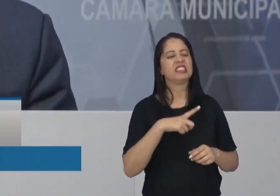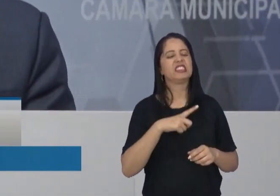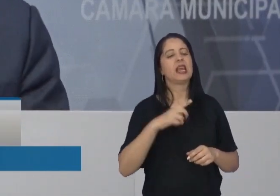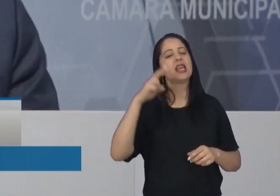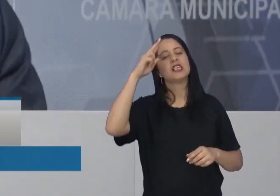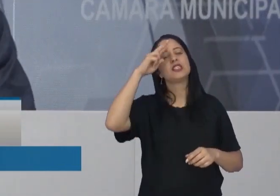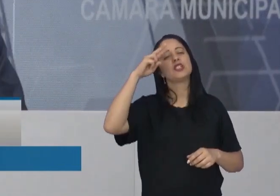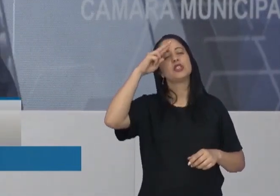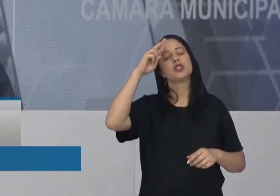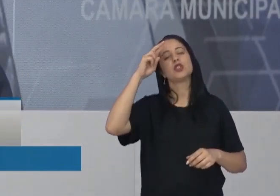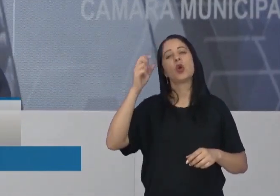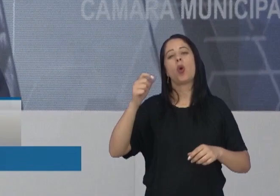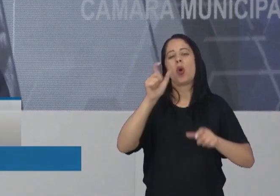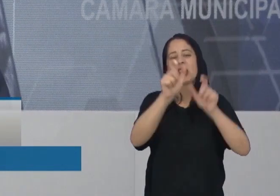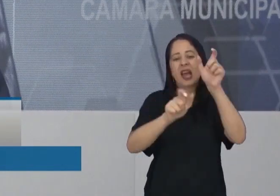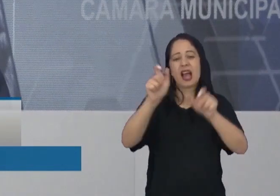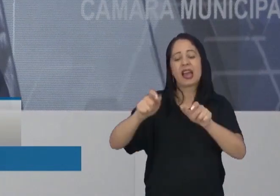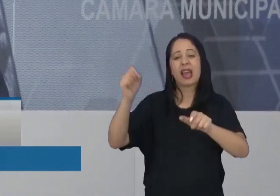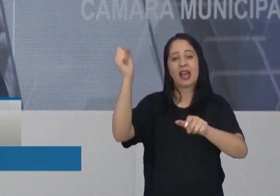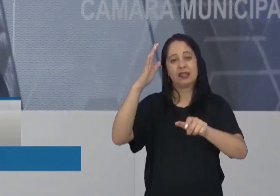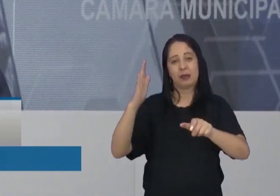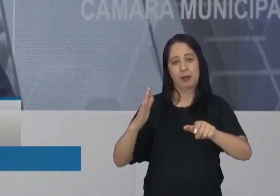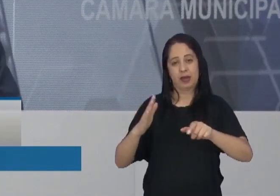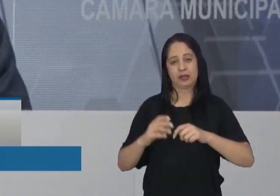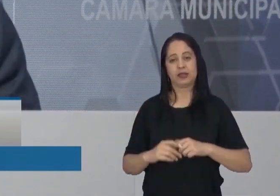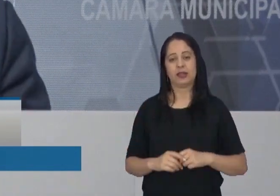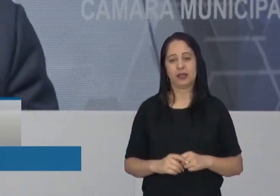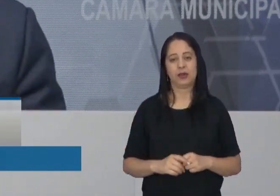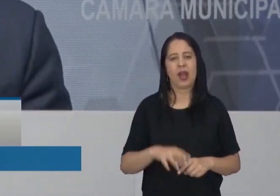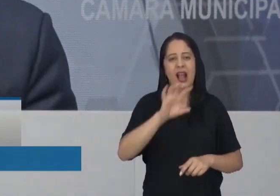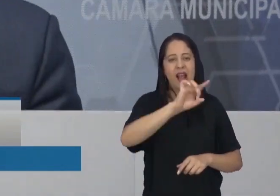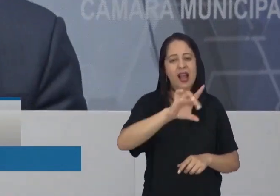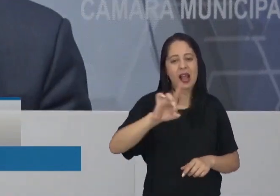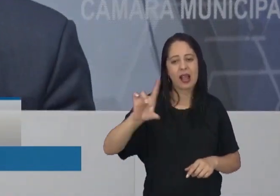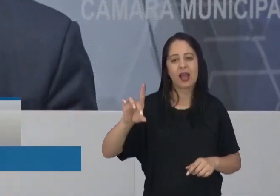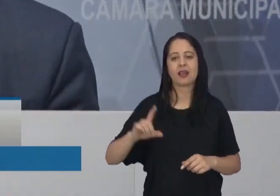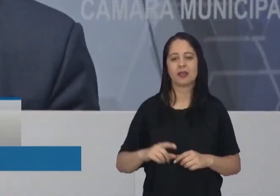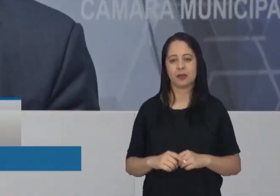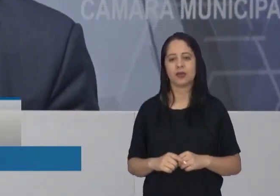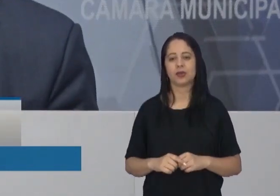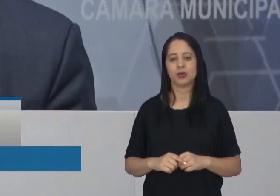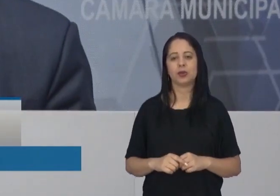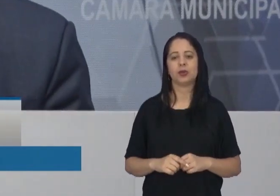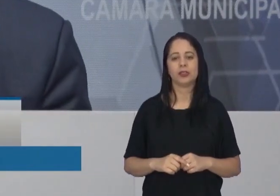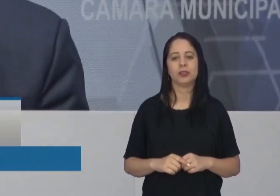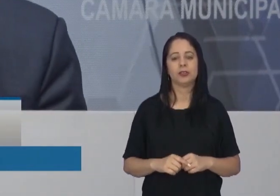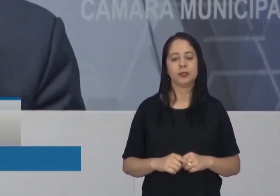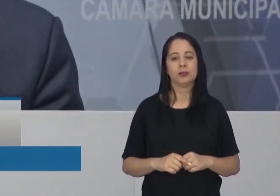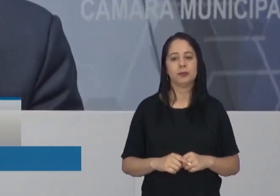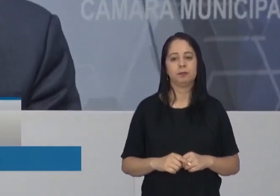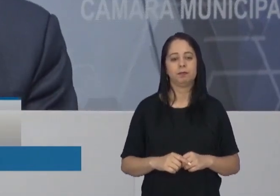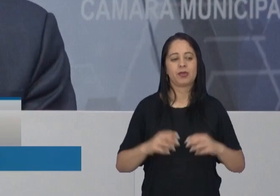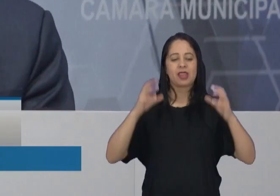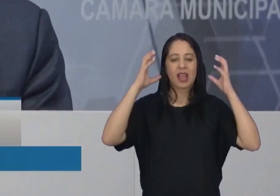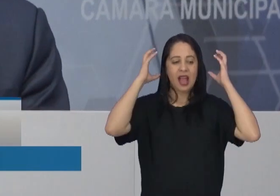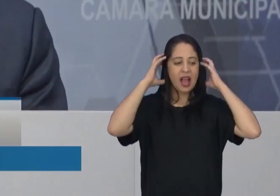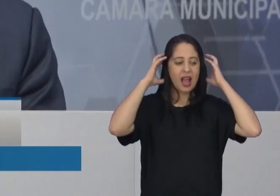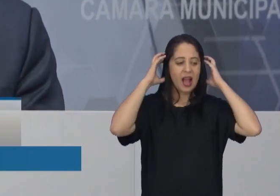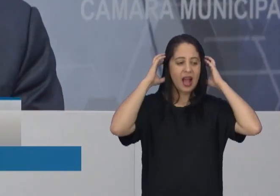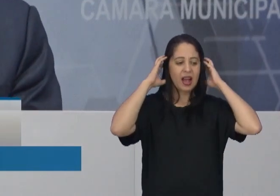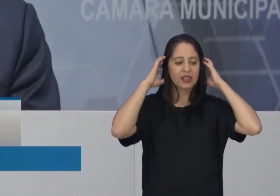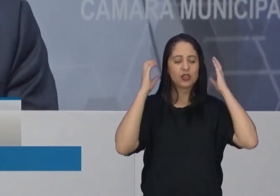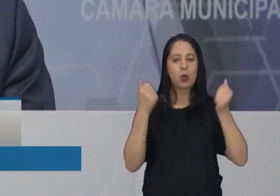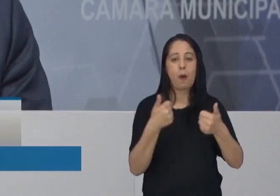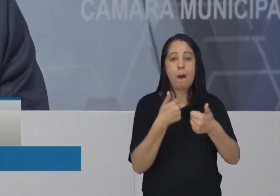vida dos brasileiros, né? De cada um de nós. A rádio, eu diria que ele é um companheiro,